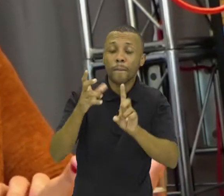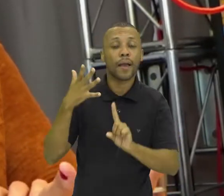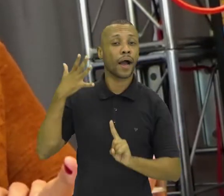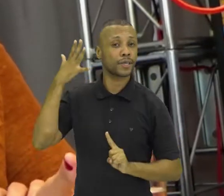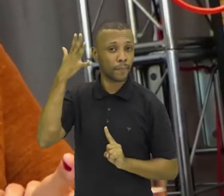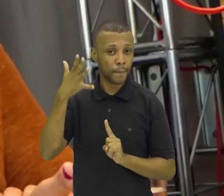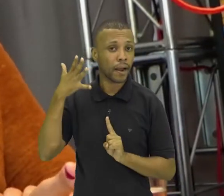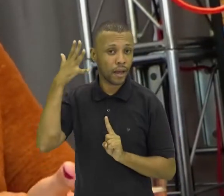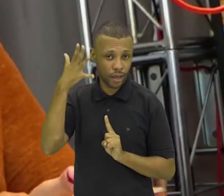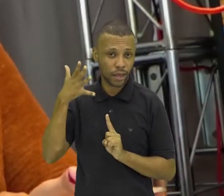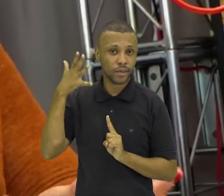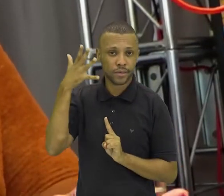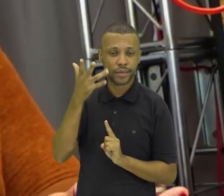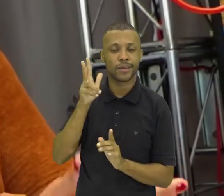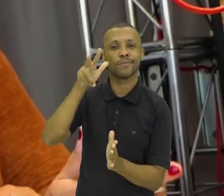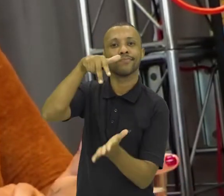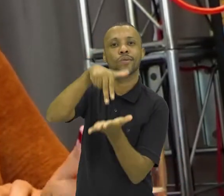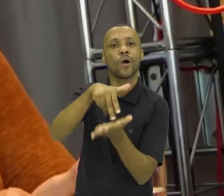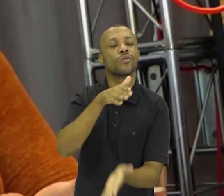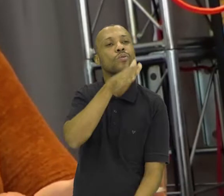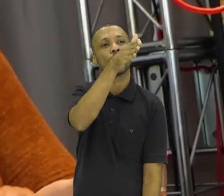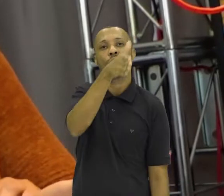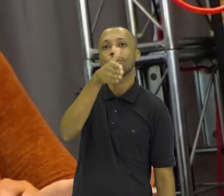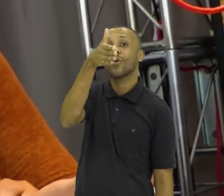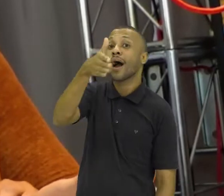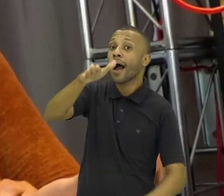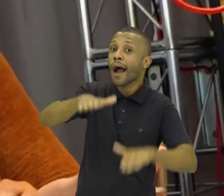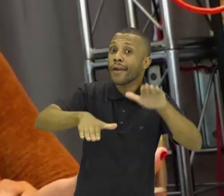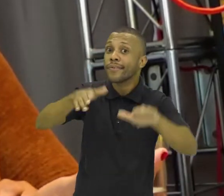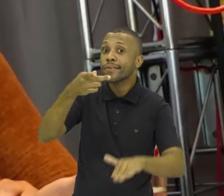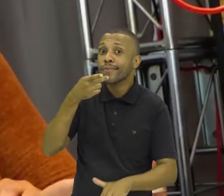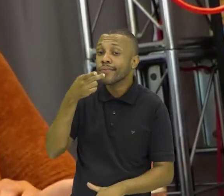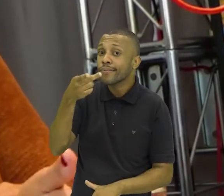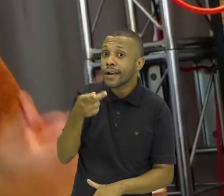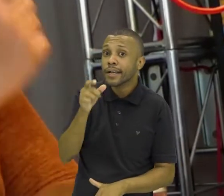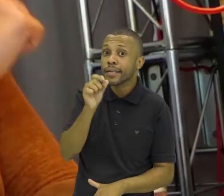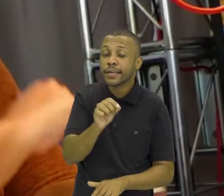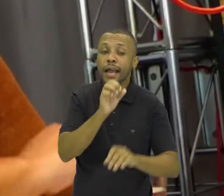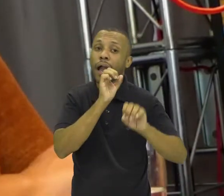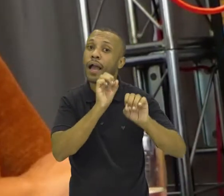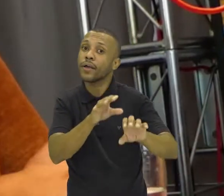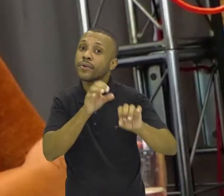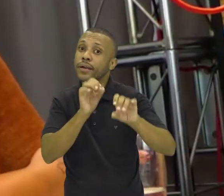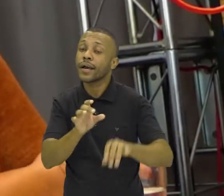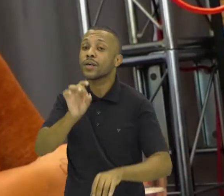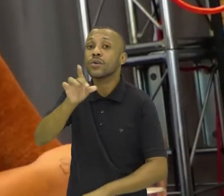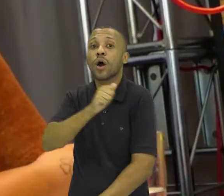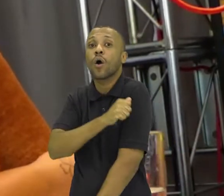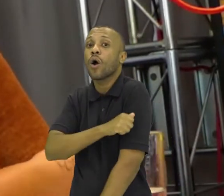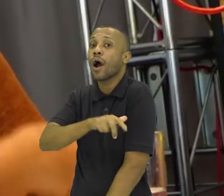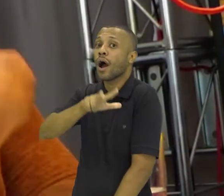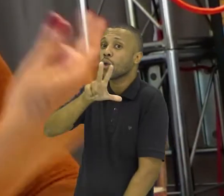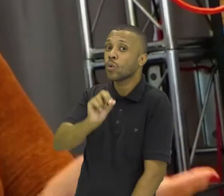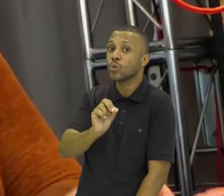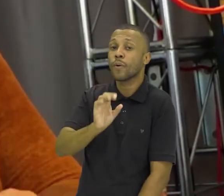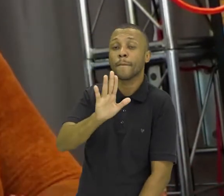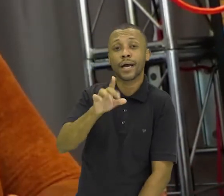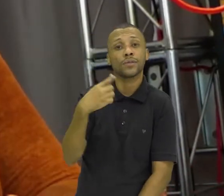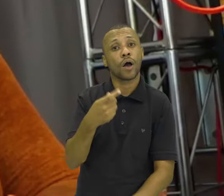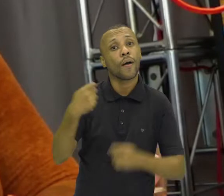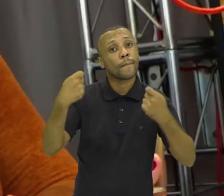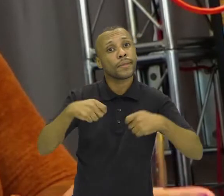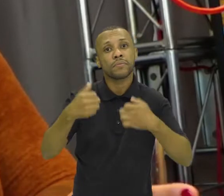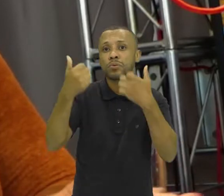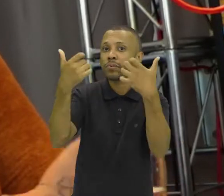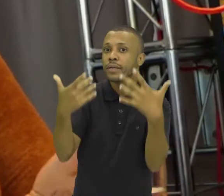palestras. E aí é interessante que a gente às vezes fala de educar somente o adulto no trânsito, mas tem que